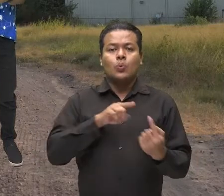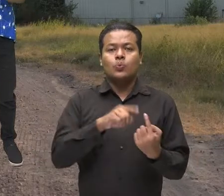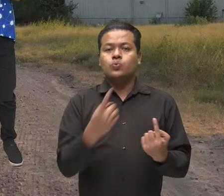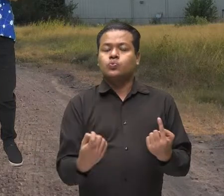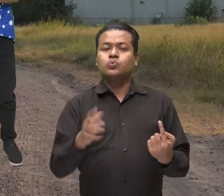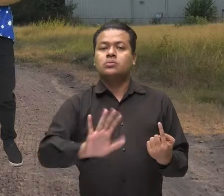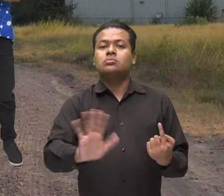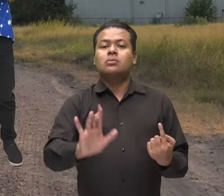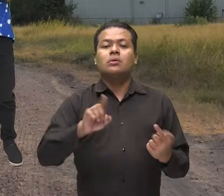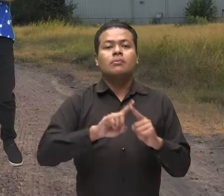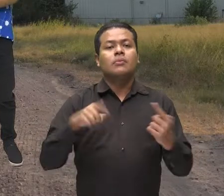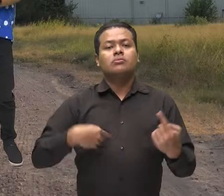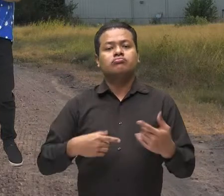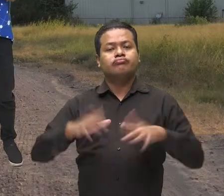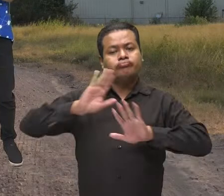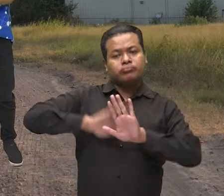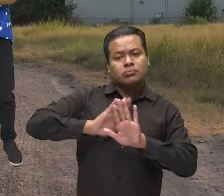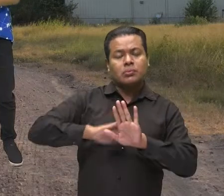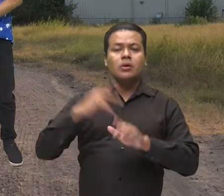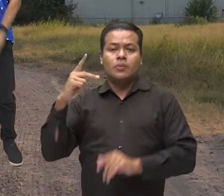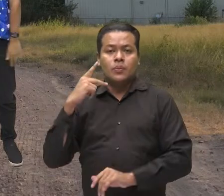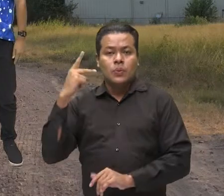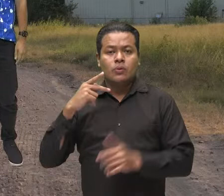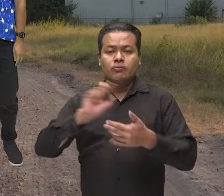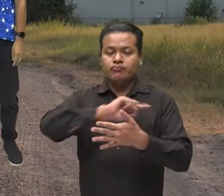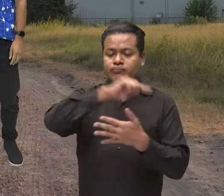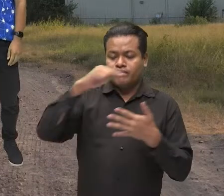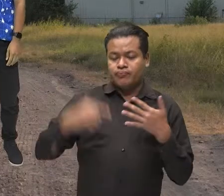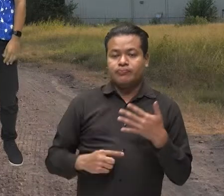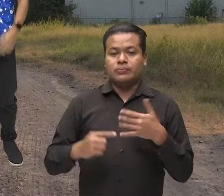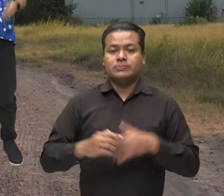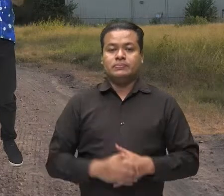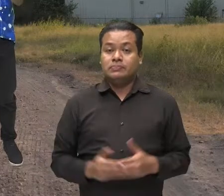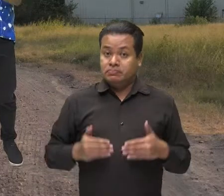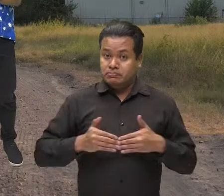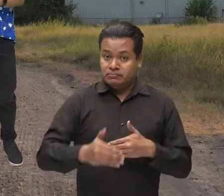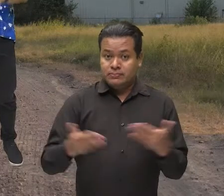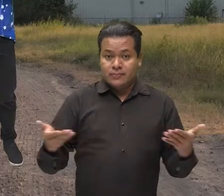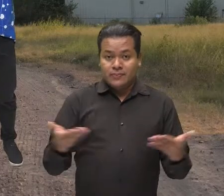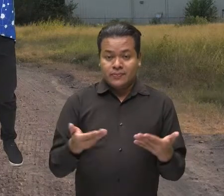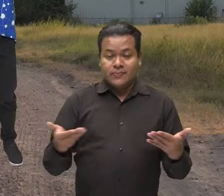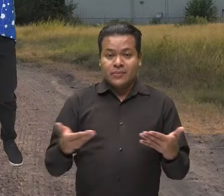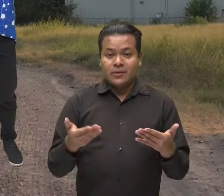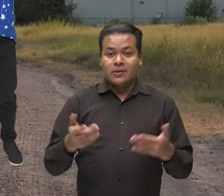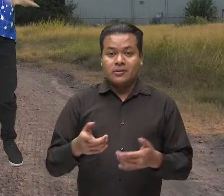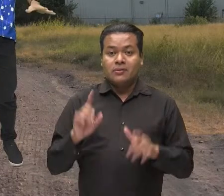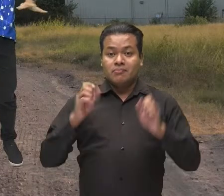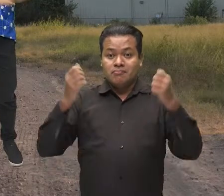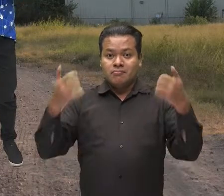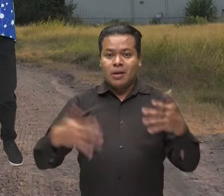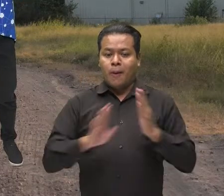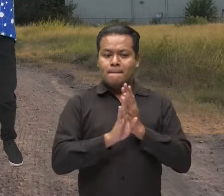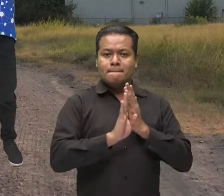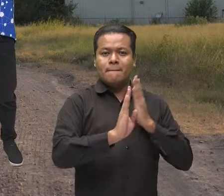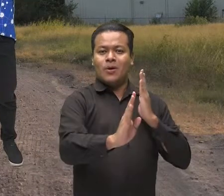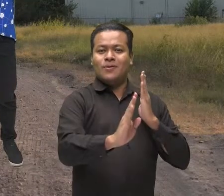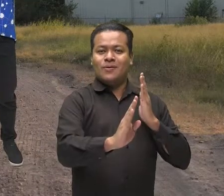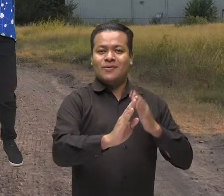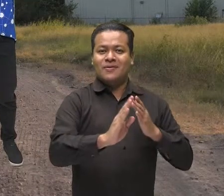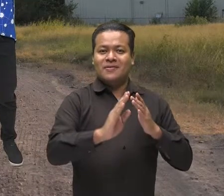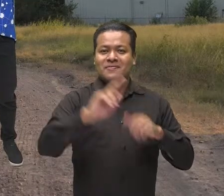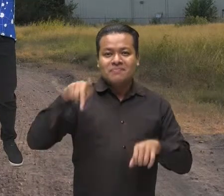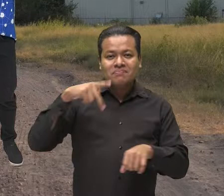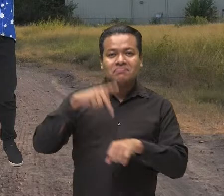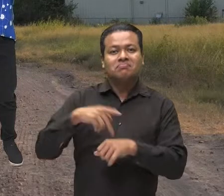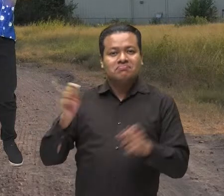por motivos ideológicos, políticos, tudo isso que a gente vai ver ao longo da aula, beleza? Então essa aula aqui para falar sobre muro, para falar sobre países